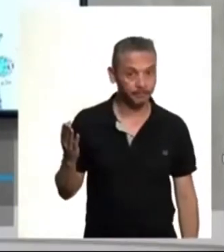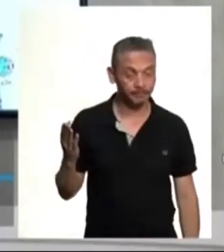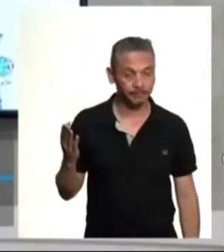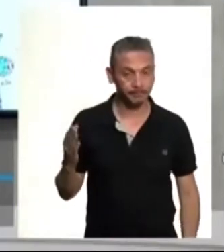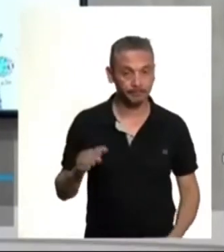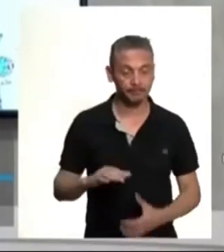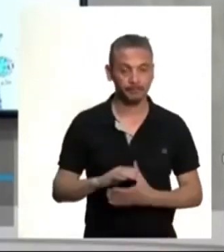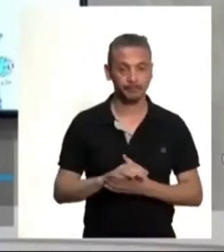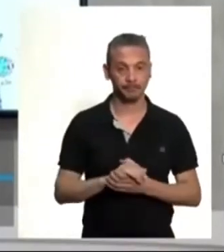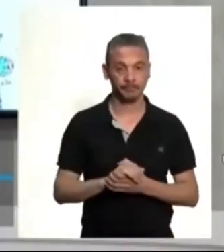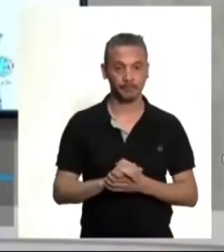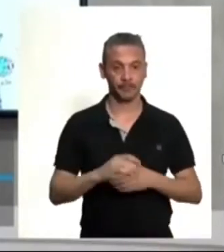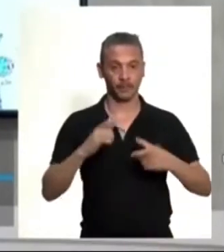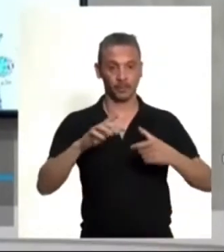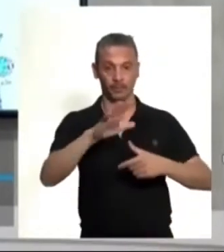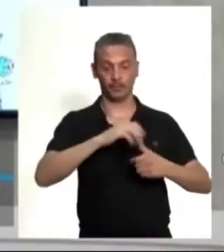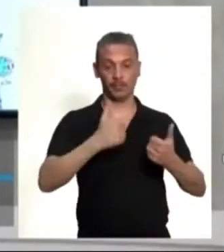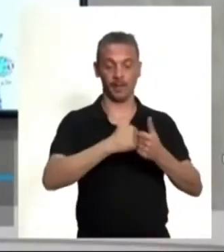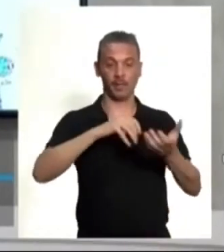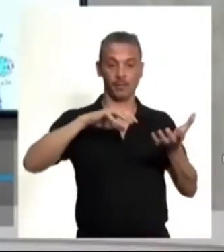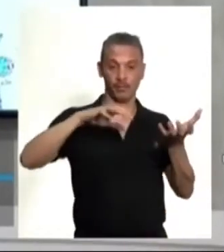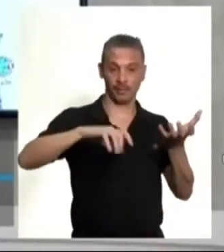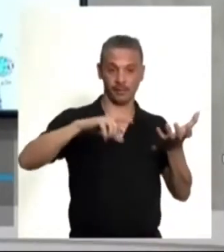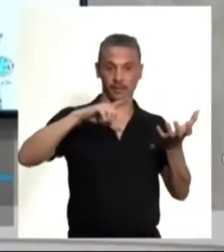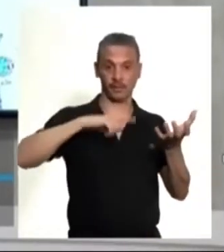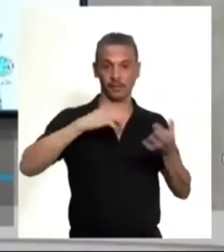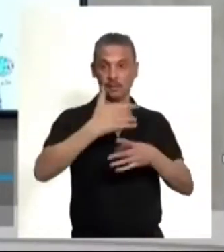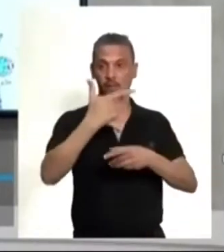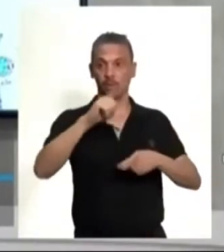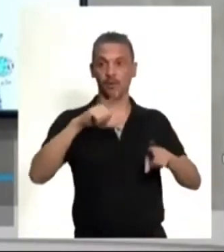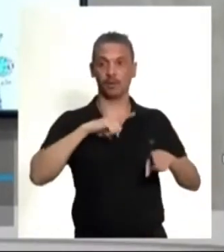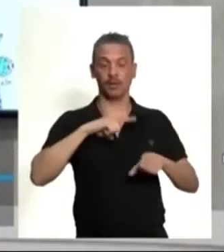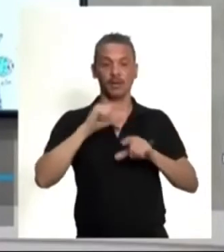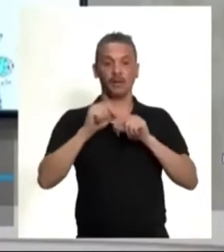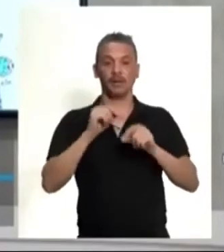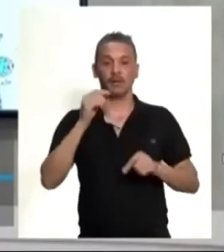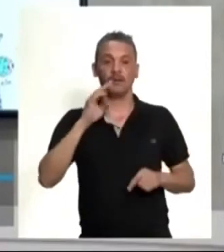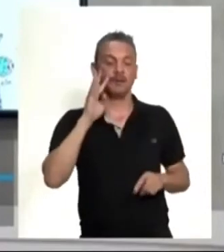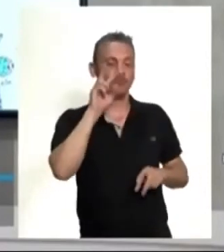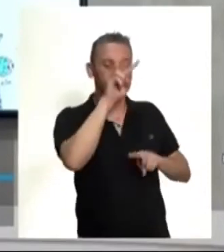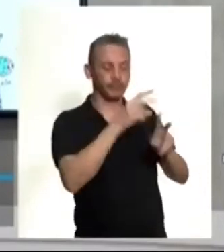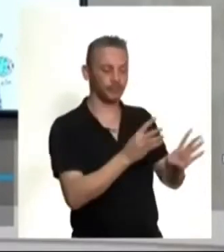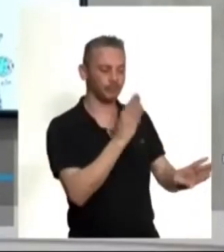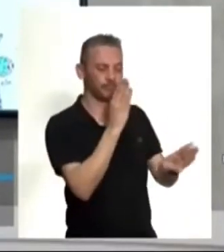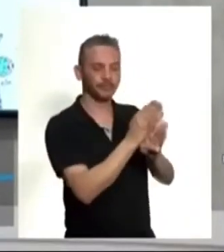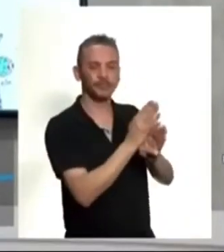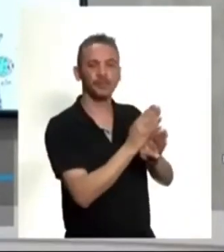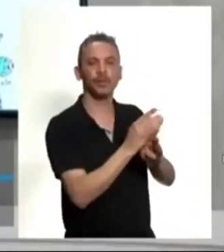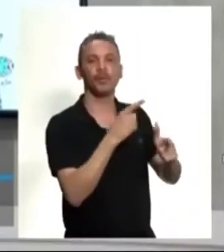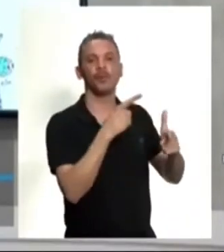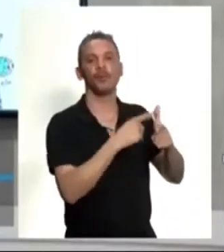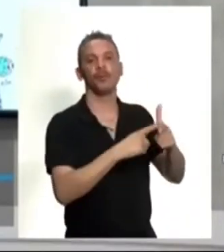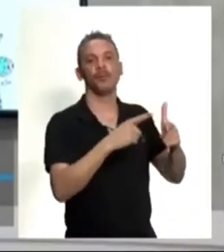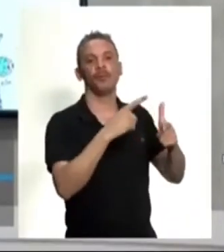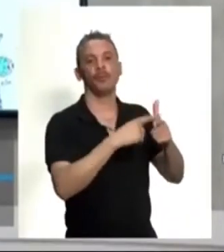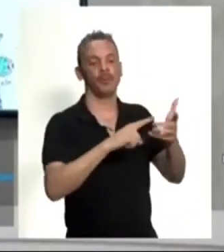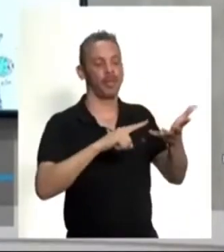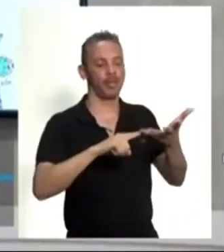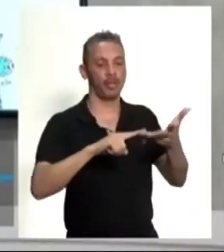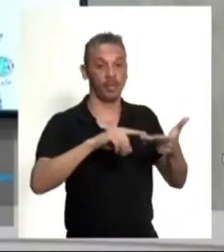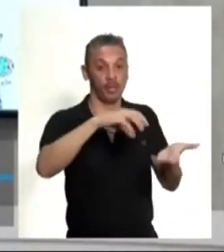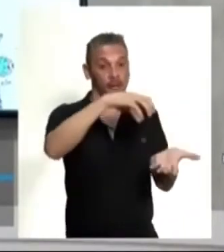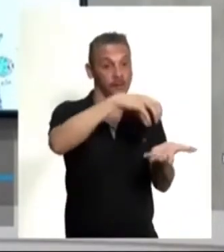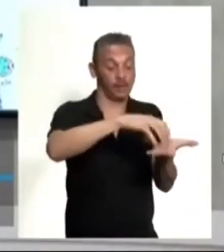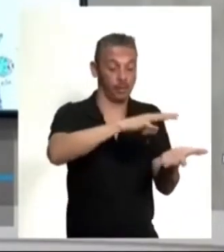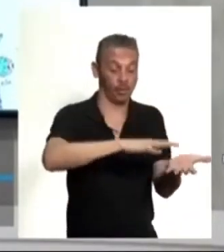a região do entorno de Brasília assemelha-se a outras cidades onde é facilmente identificável a constituição de centros